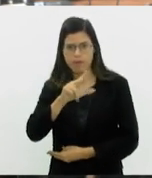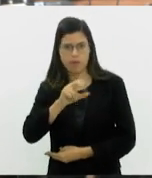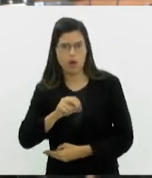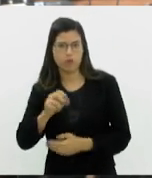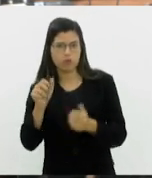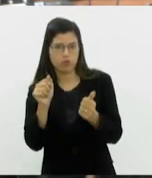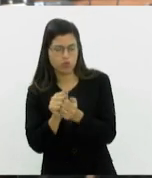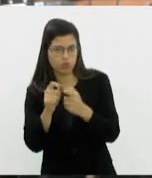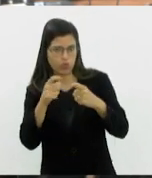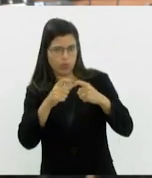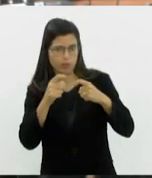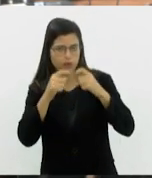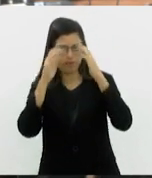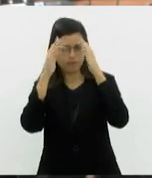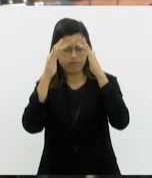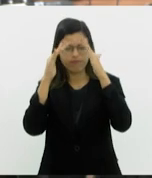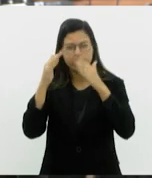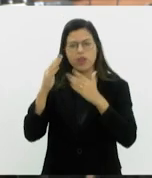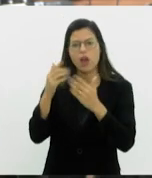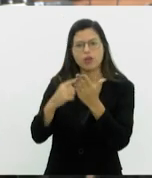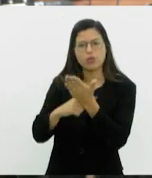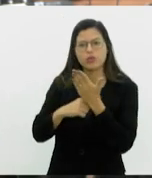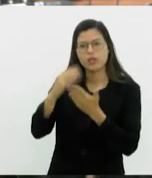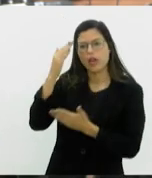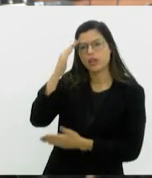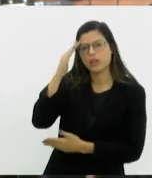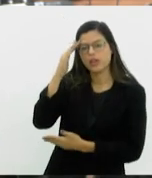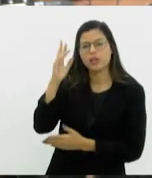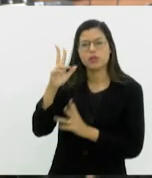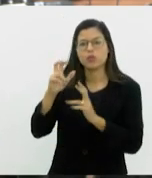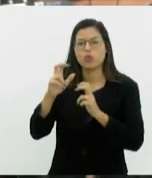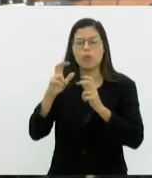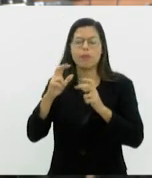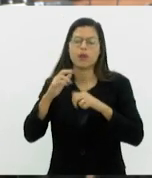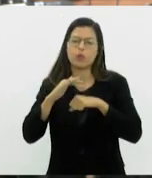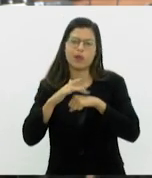nos ajudar a entender um pouco mais sobre a doença.